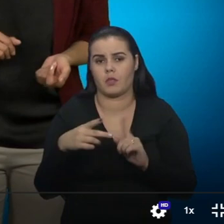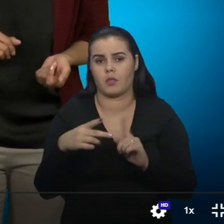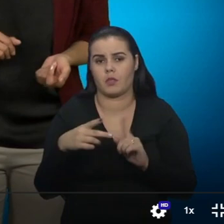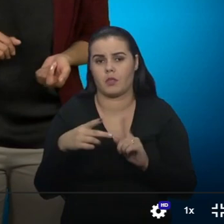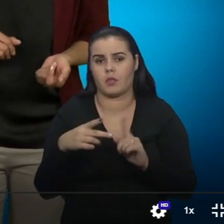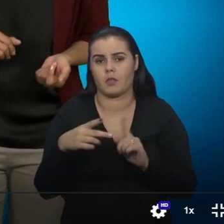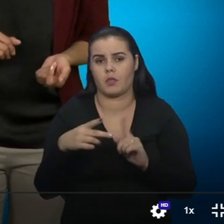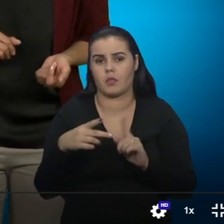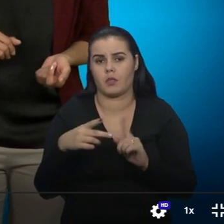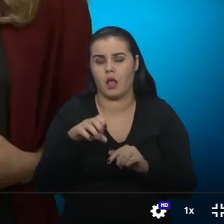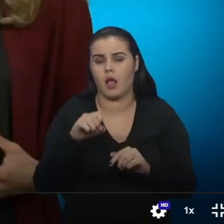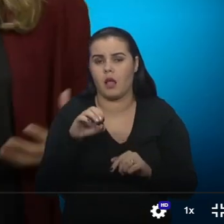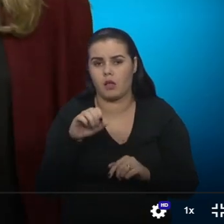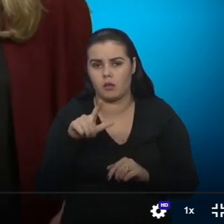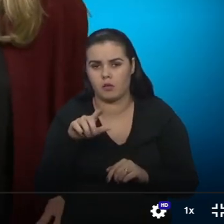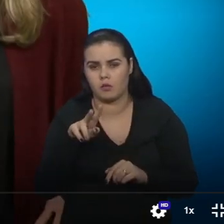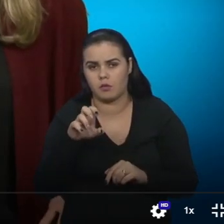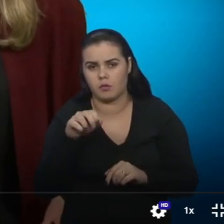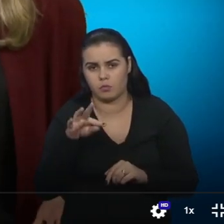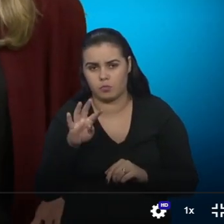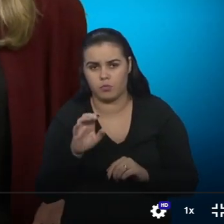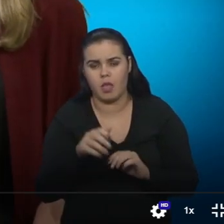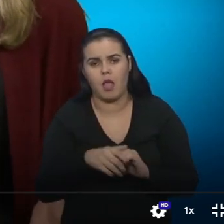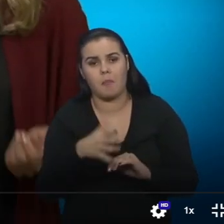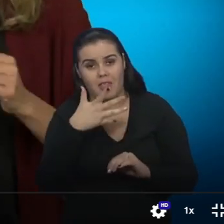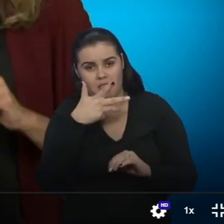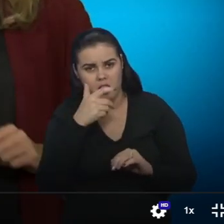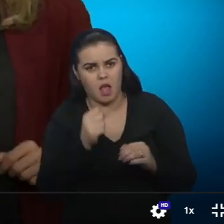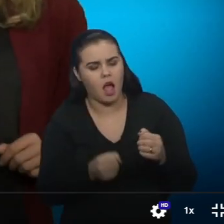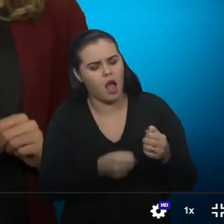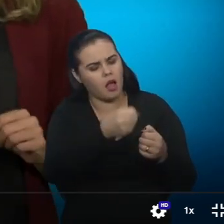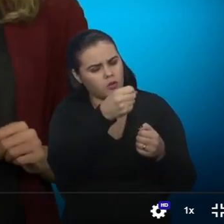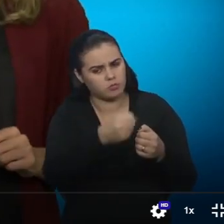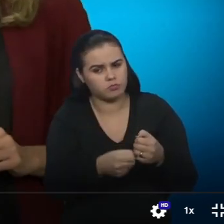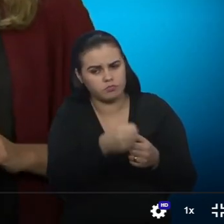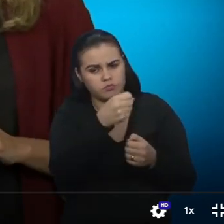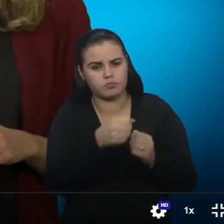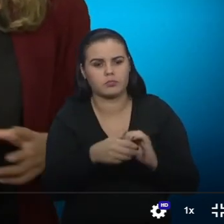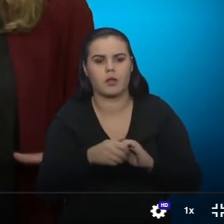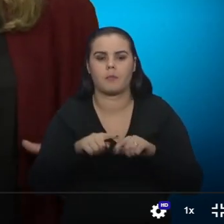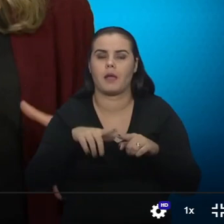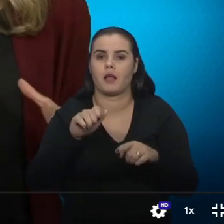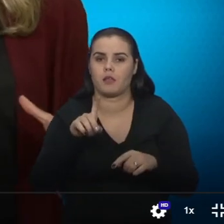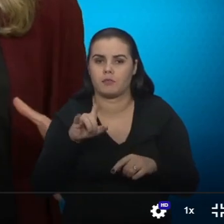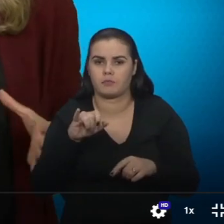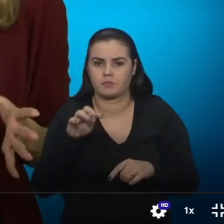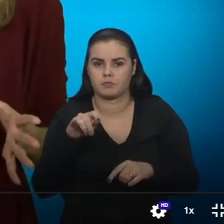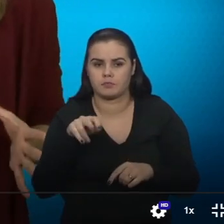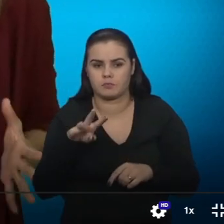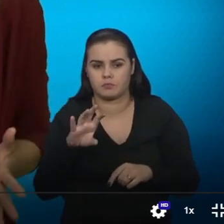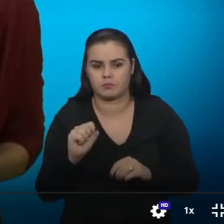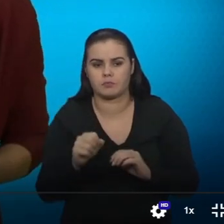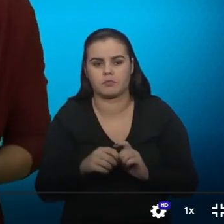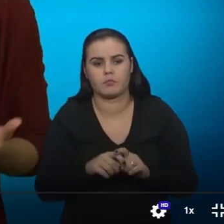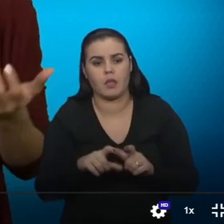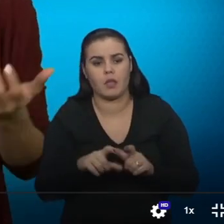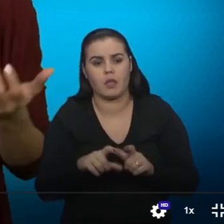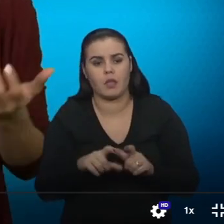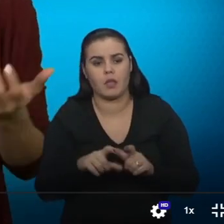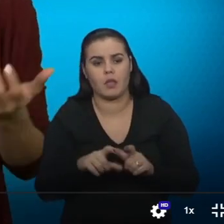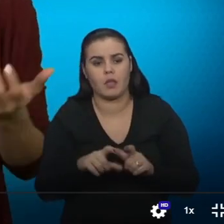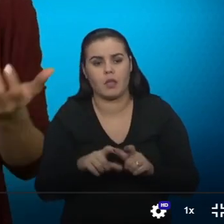aplicação. Já os aditivos possuem funções especiais, como aumentar a velocidade de secagem